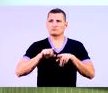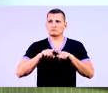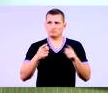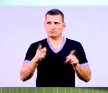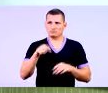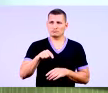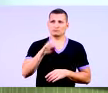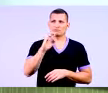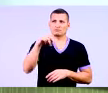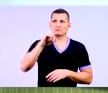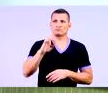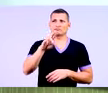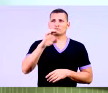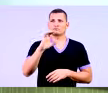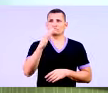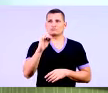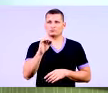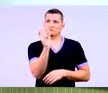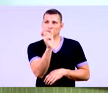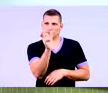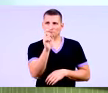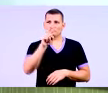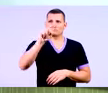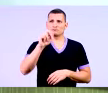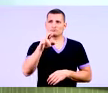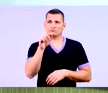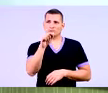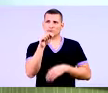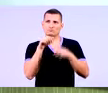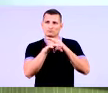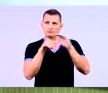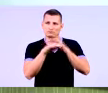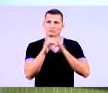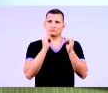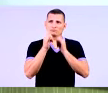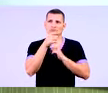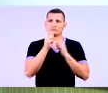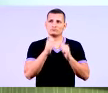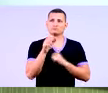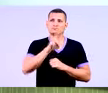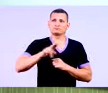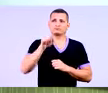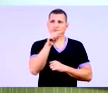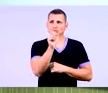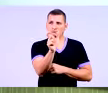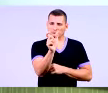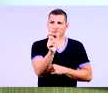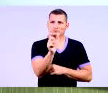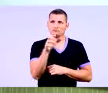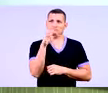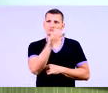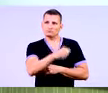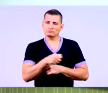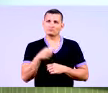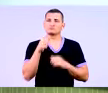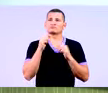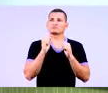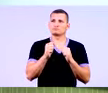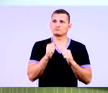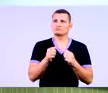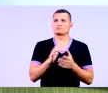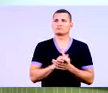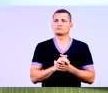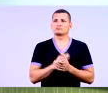endereço que vai armazenar aquela informação para que eu possa trabalhar com ela para que eu posso buscar em algum momento para que eu possa